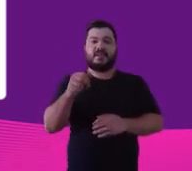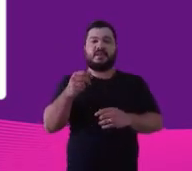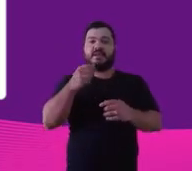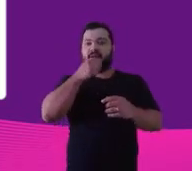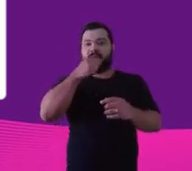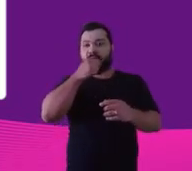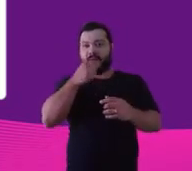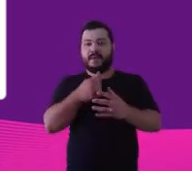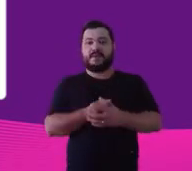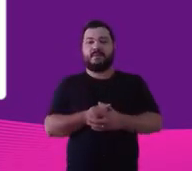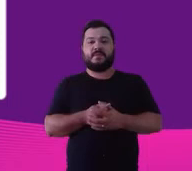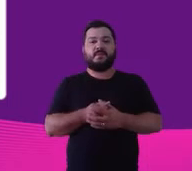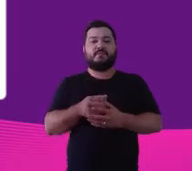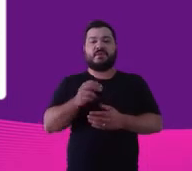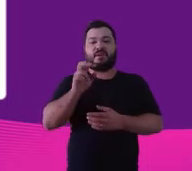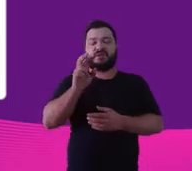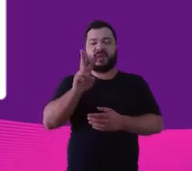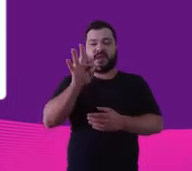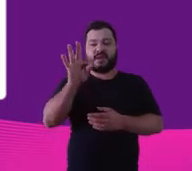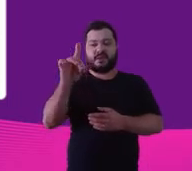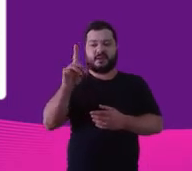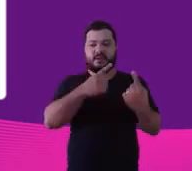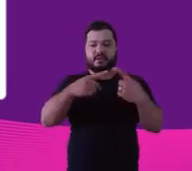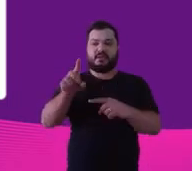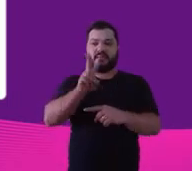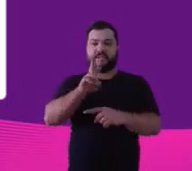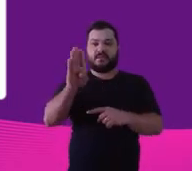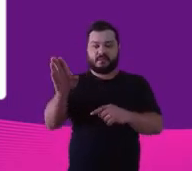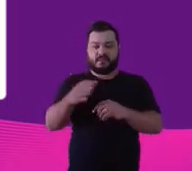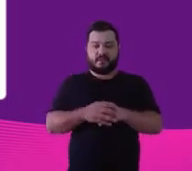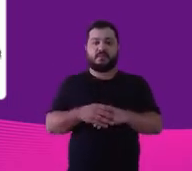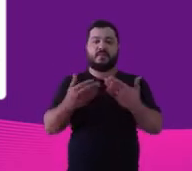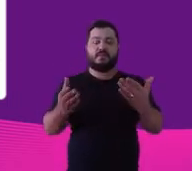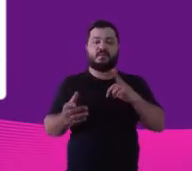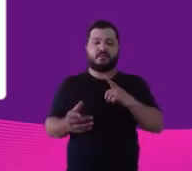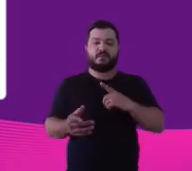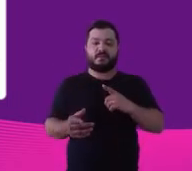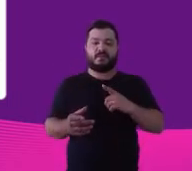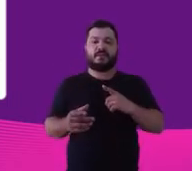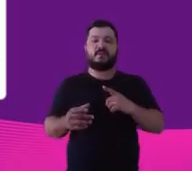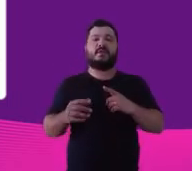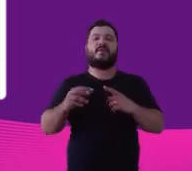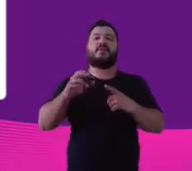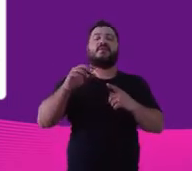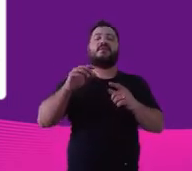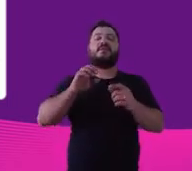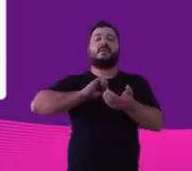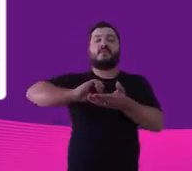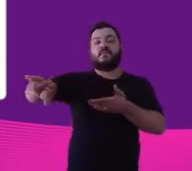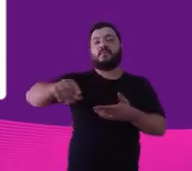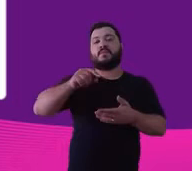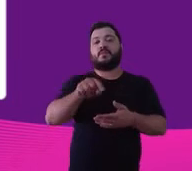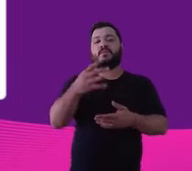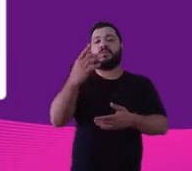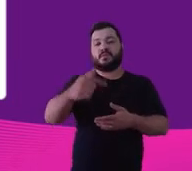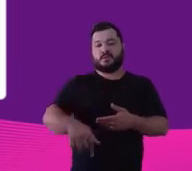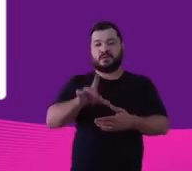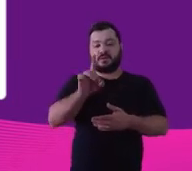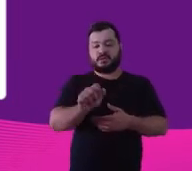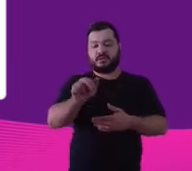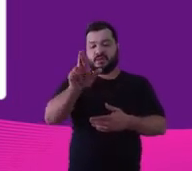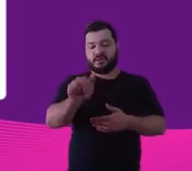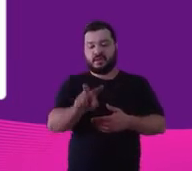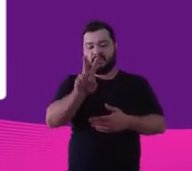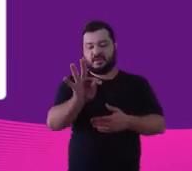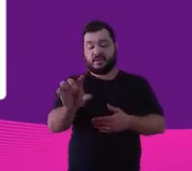receber e o dar aprender com trazer ele chegou aí um arrasar feito de ponto 47 usar a